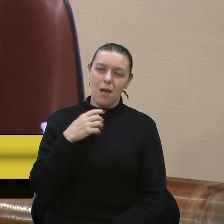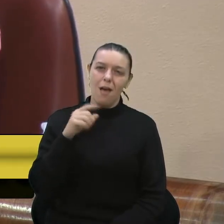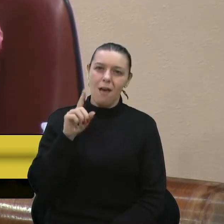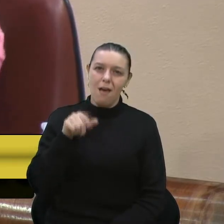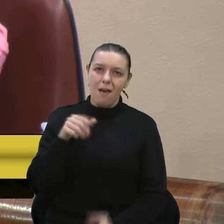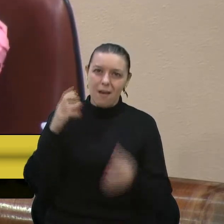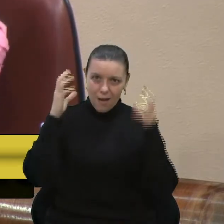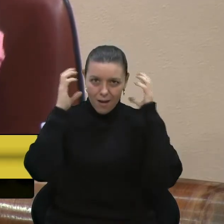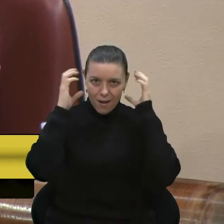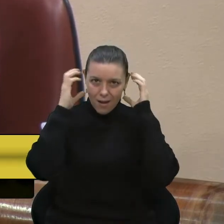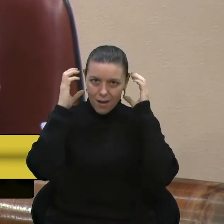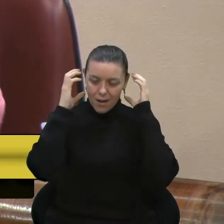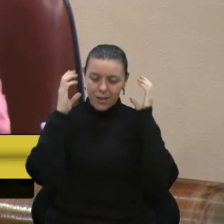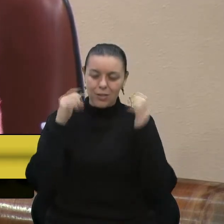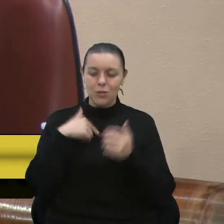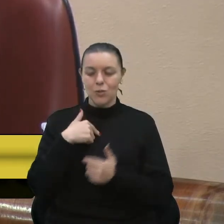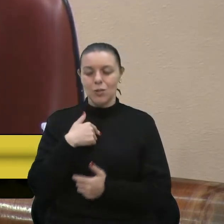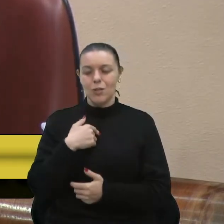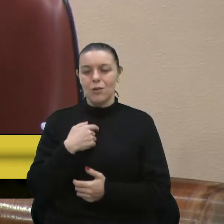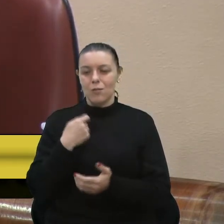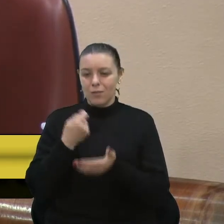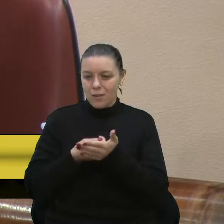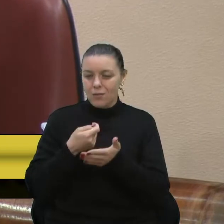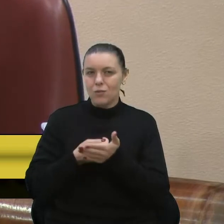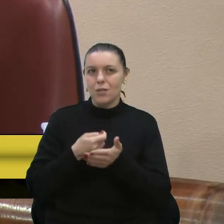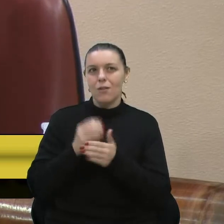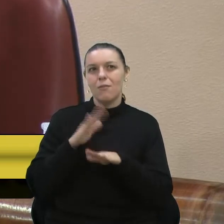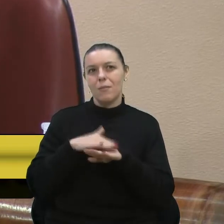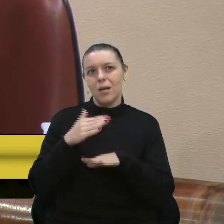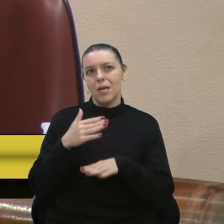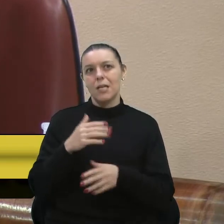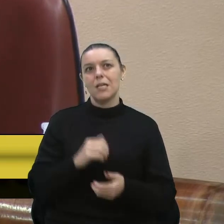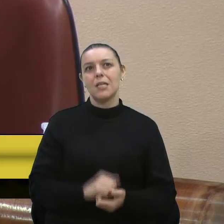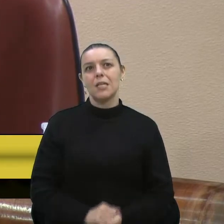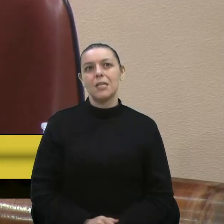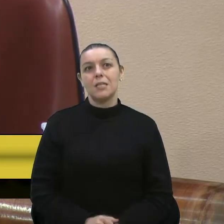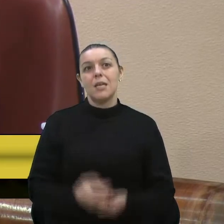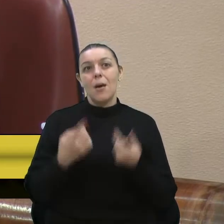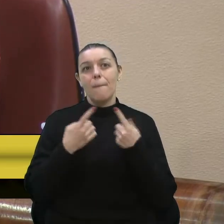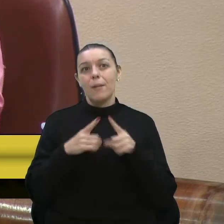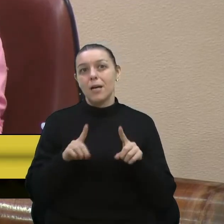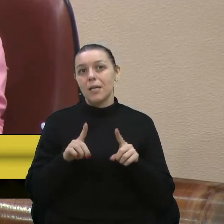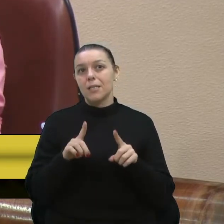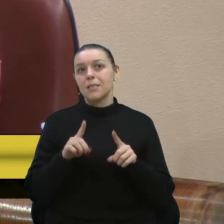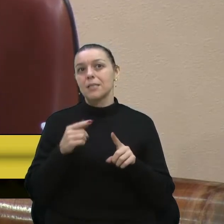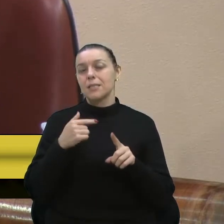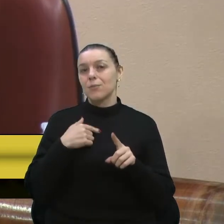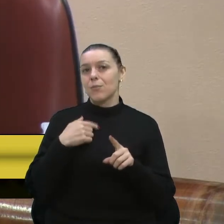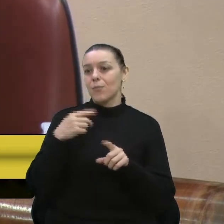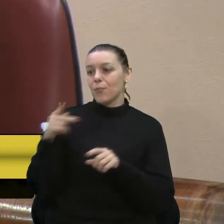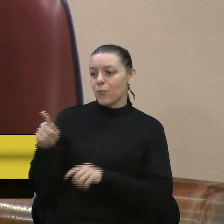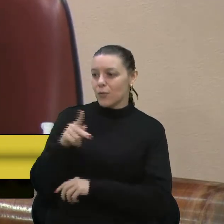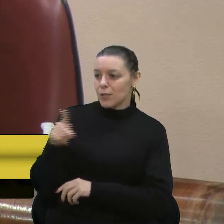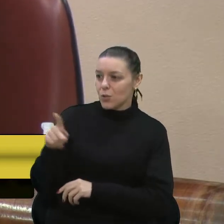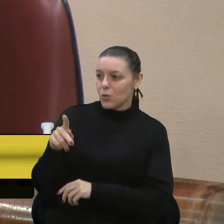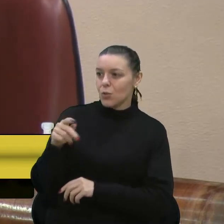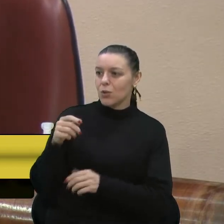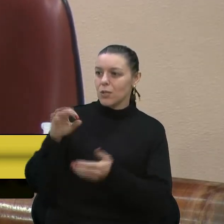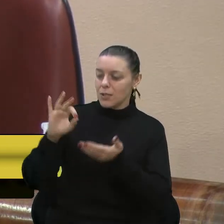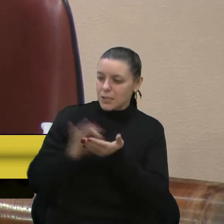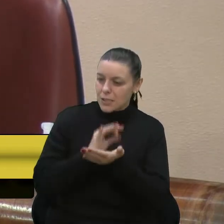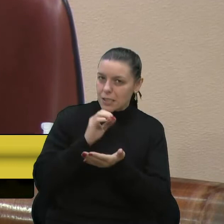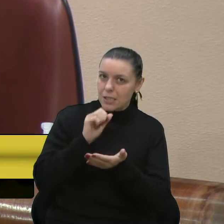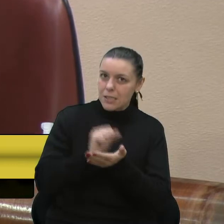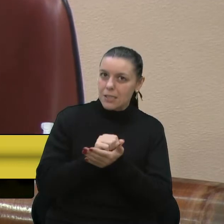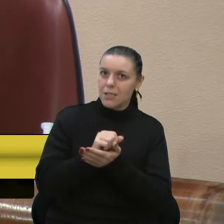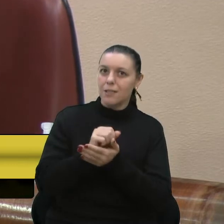então era isso que eu gostava, era para isso que eu me dedicava muito mais. Mas acabou, uma professora me inscreveu nessa seleção, eu passei e